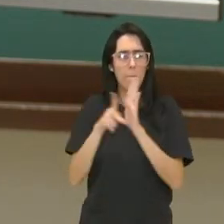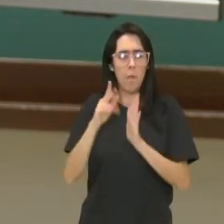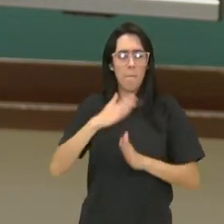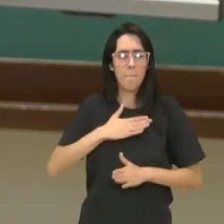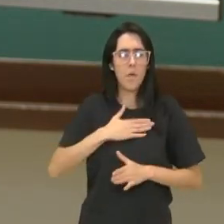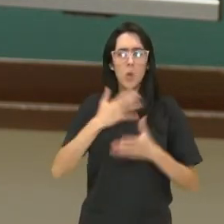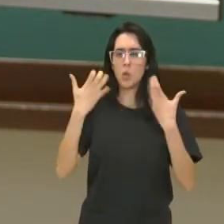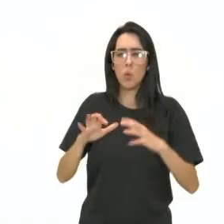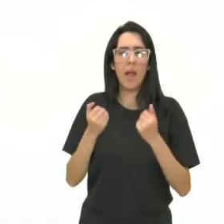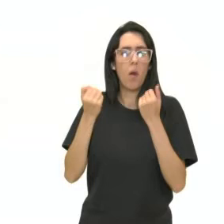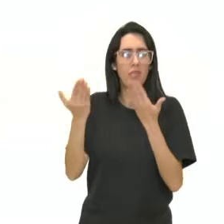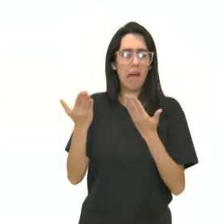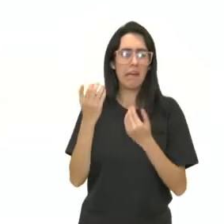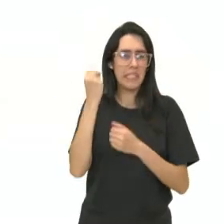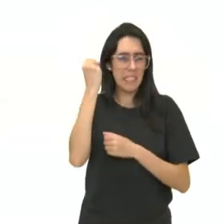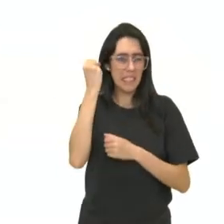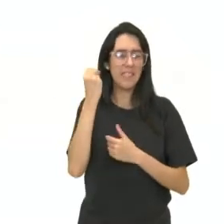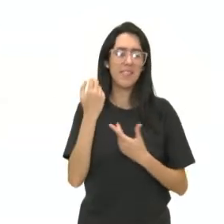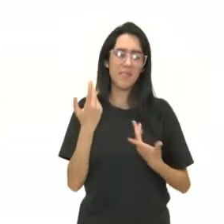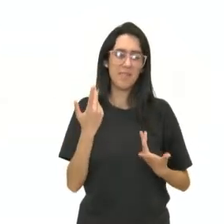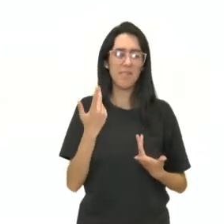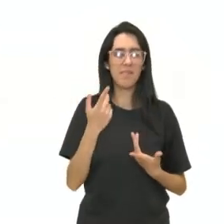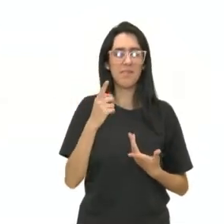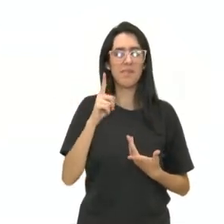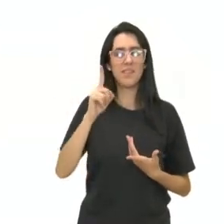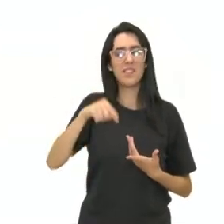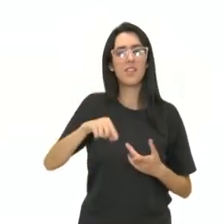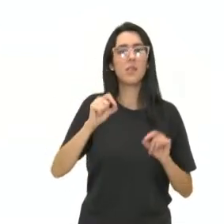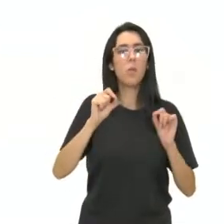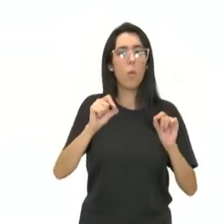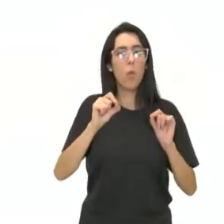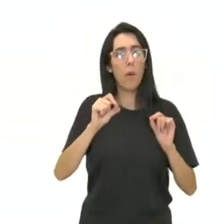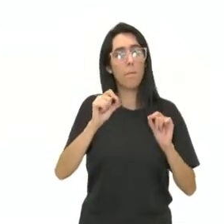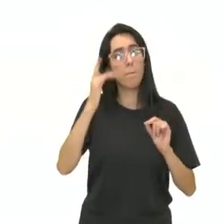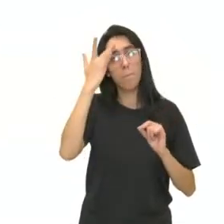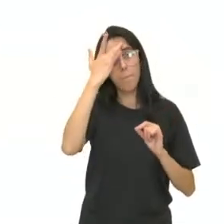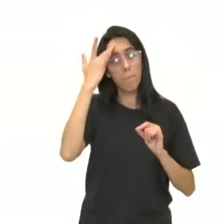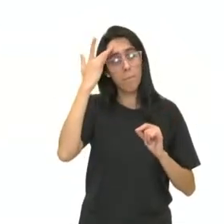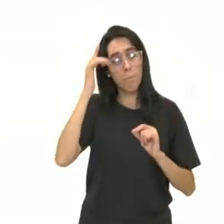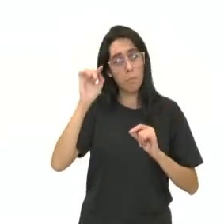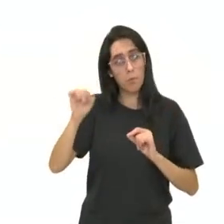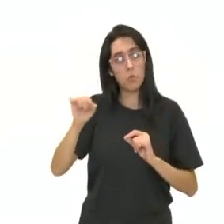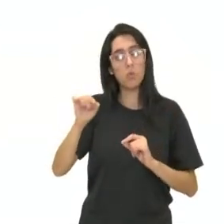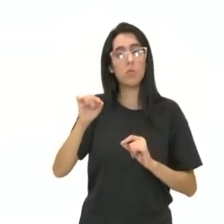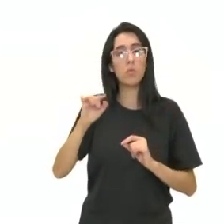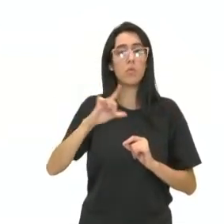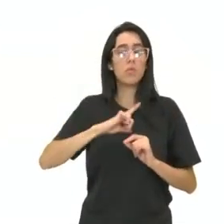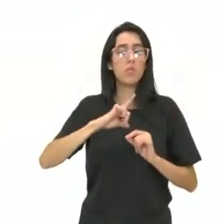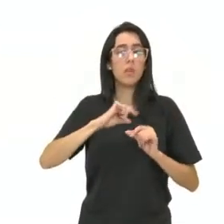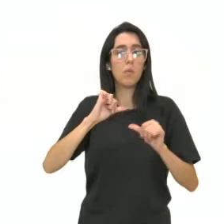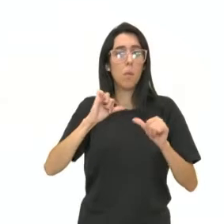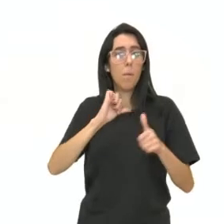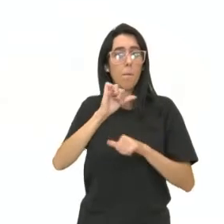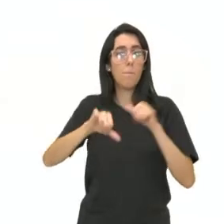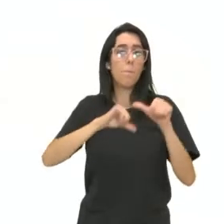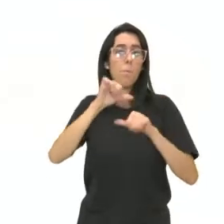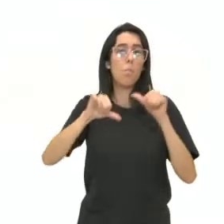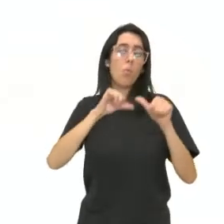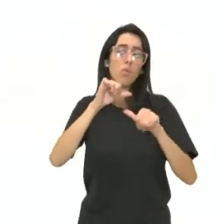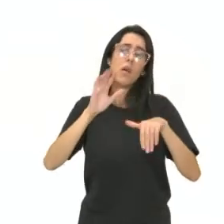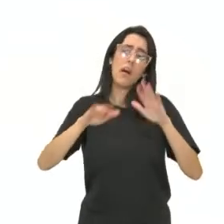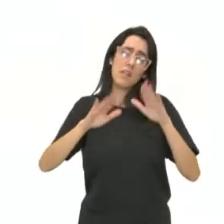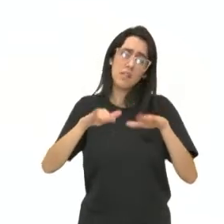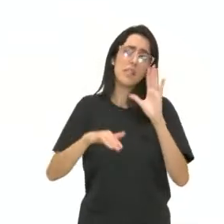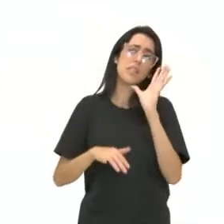um câmbio total e duradeiro. Quando eu coloco volver-se, é aquela mudança total e vai demorar